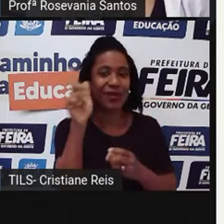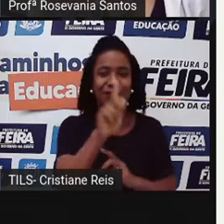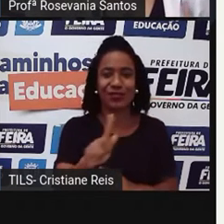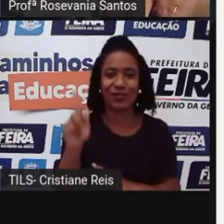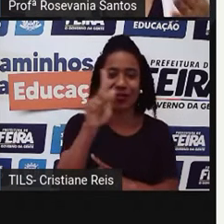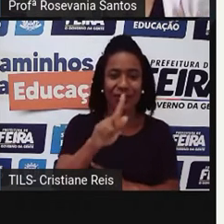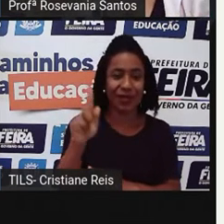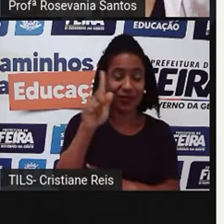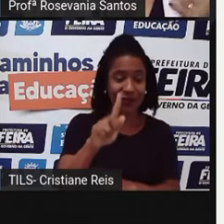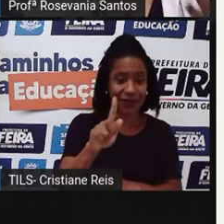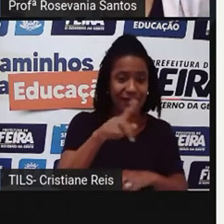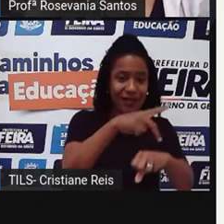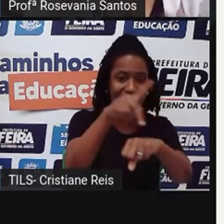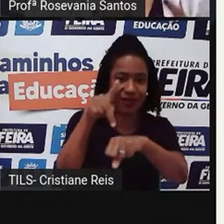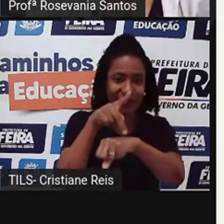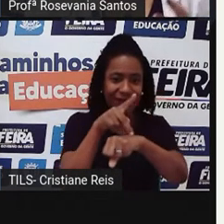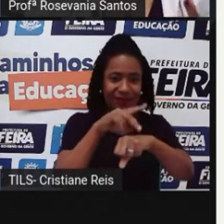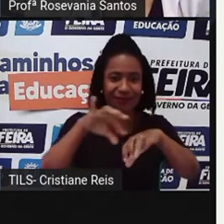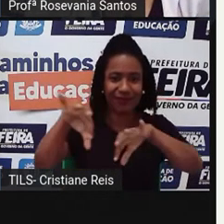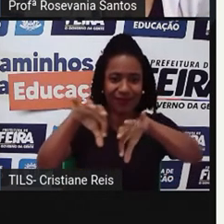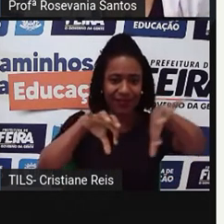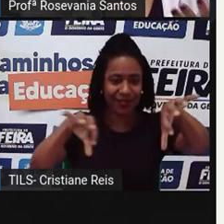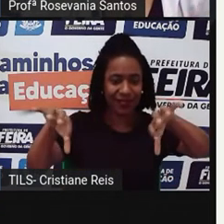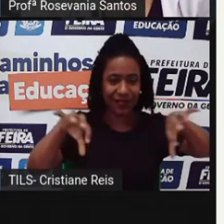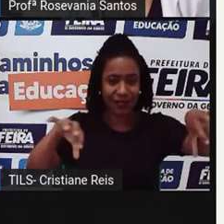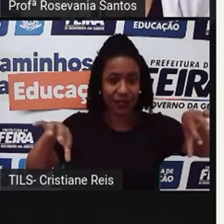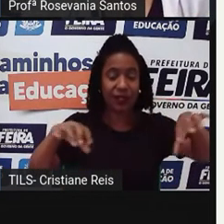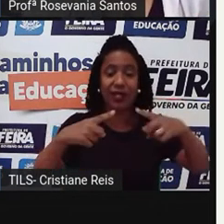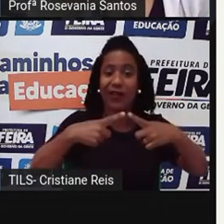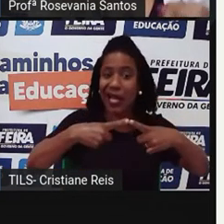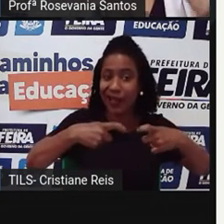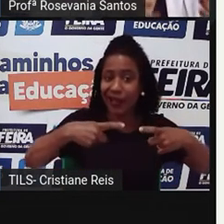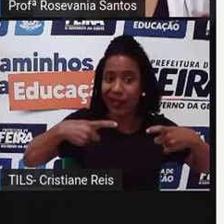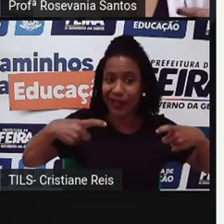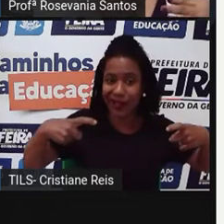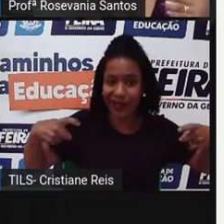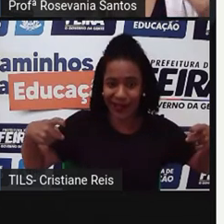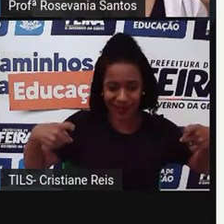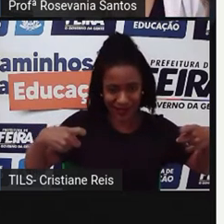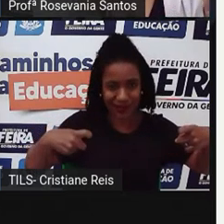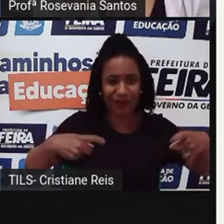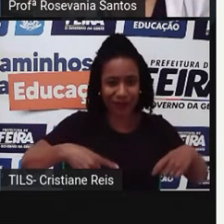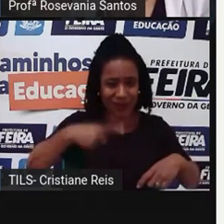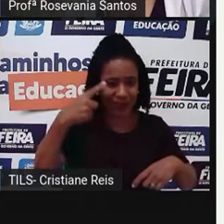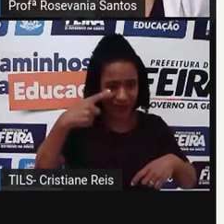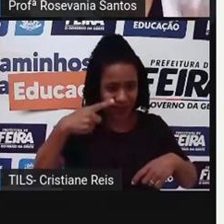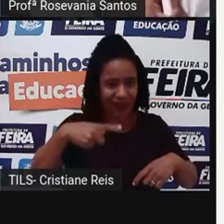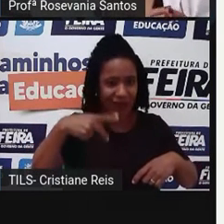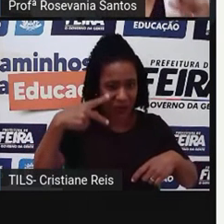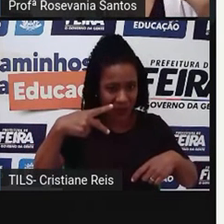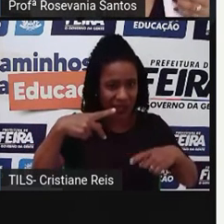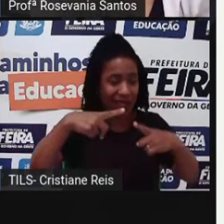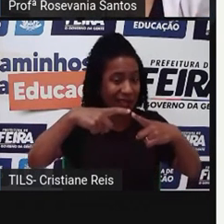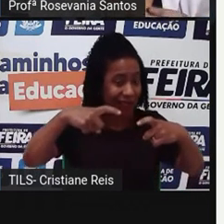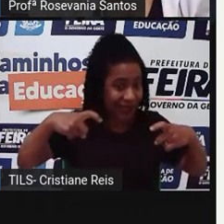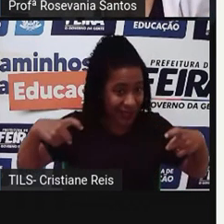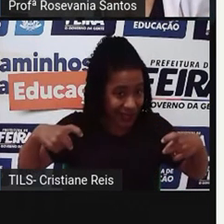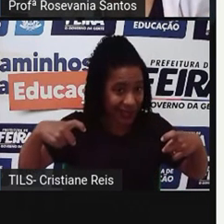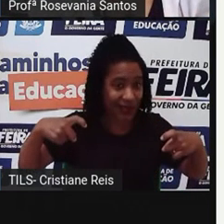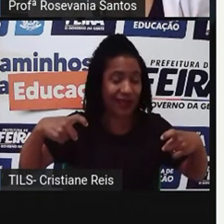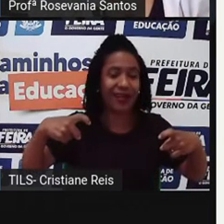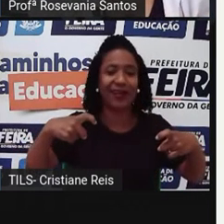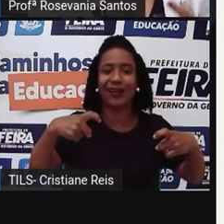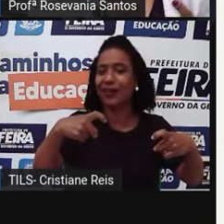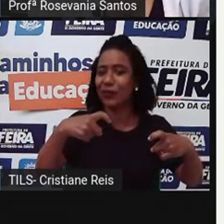seja, então a gente está falando ali daquele momento histórico da Guerra Fria. Todo mundo sabe que a Guerra Fria, ela se chama, né, de Guerra Fria porque não houve esse